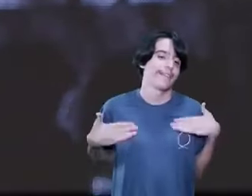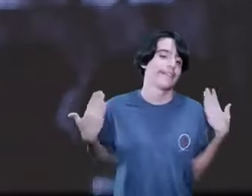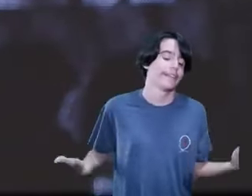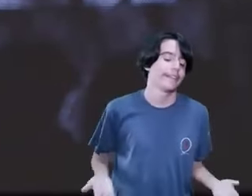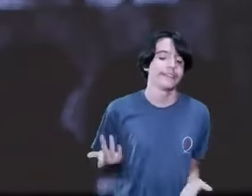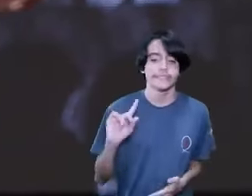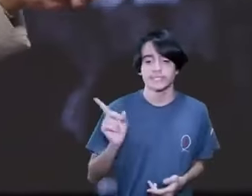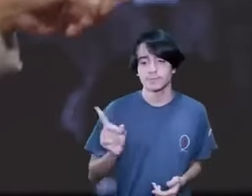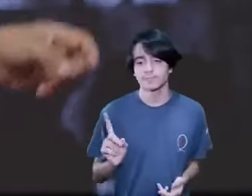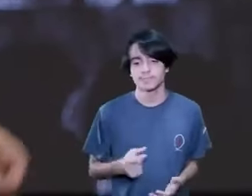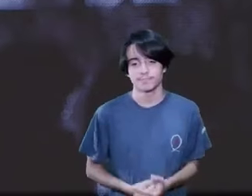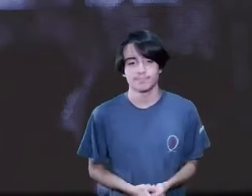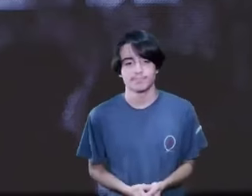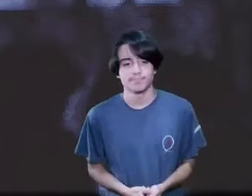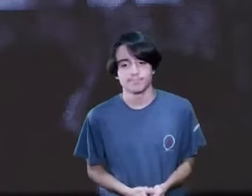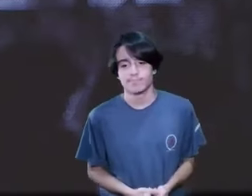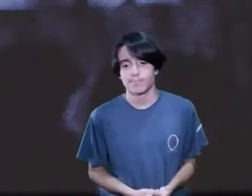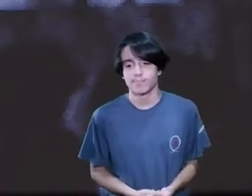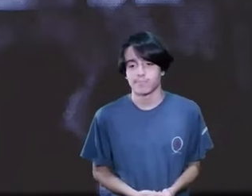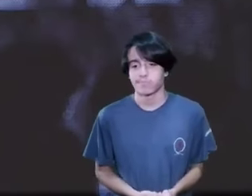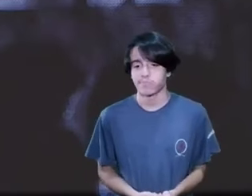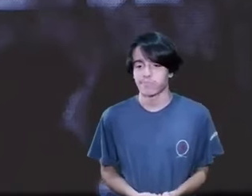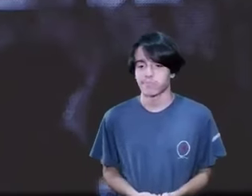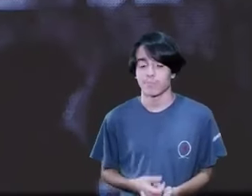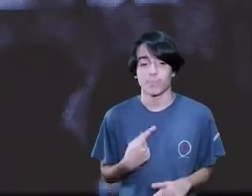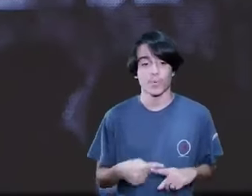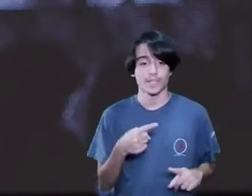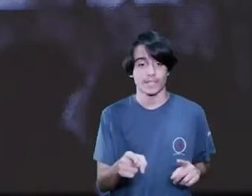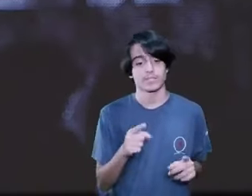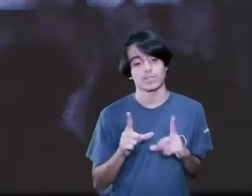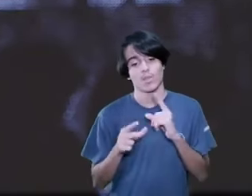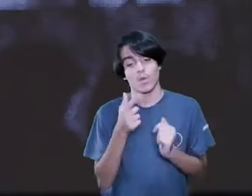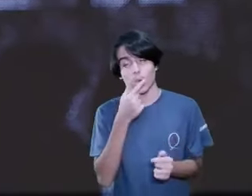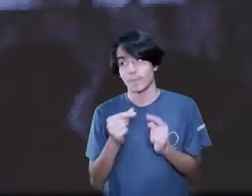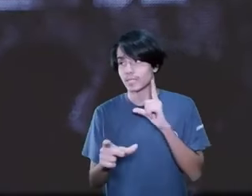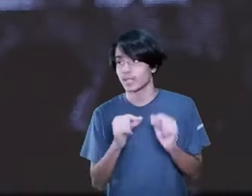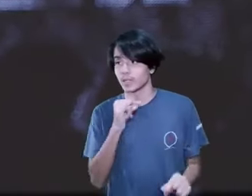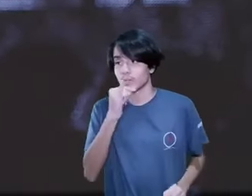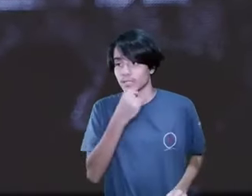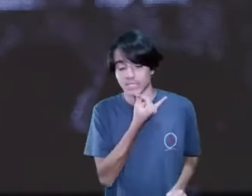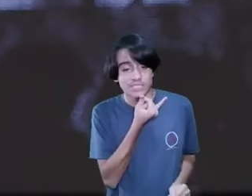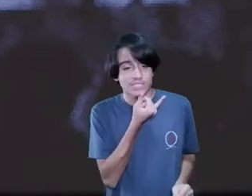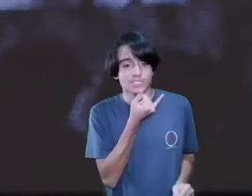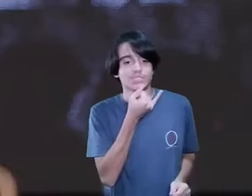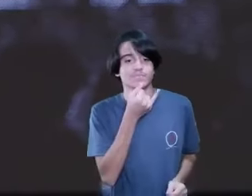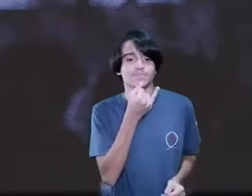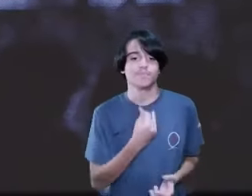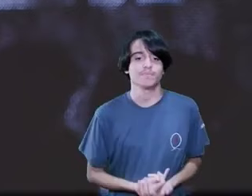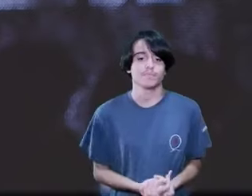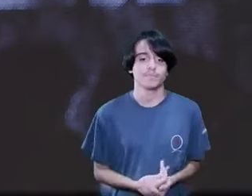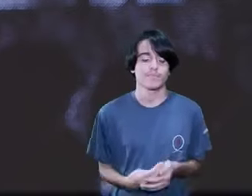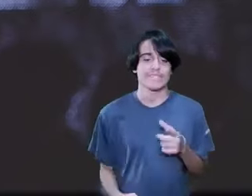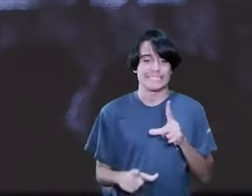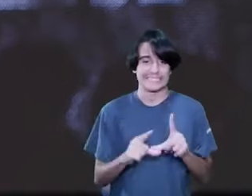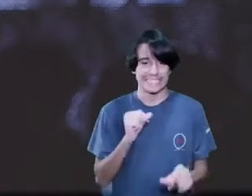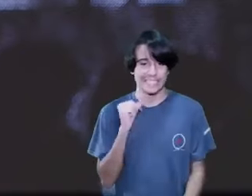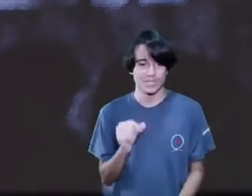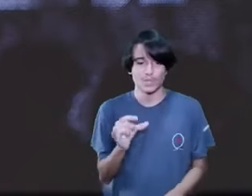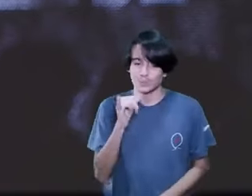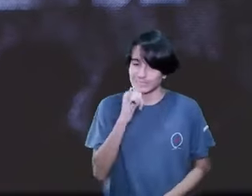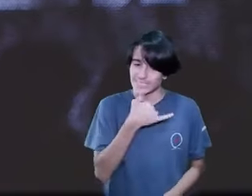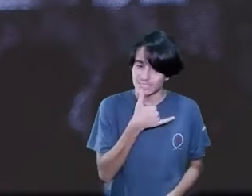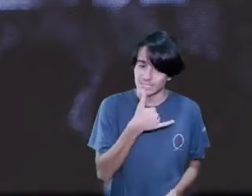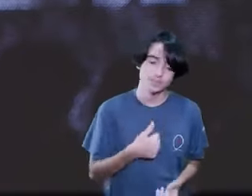essa alegria toda, que o texto diz que ele saiu contrariado, pesaroso, retirou-se